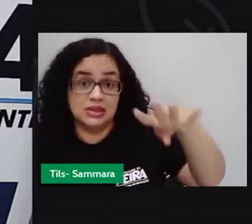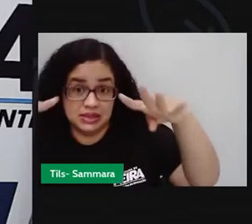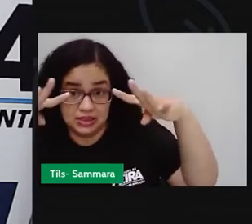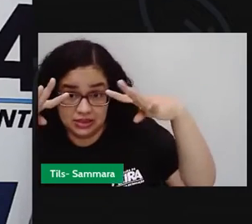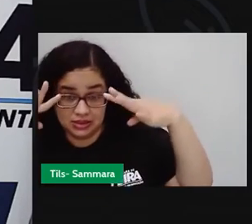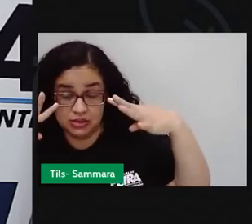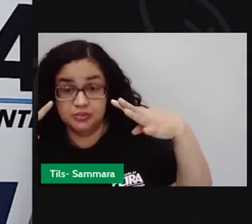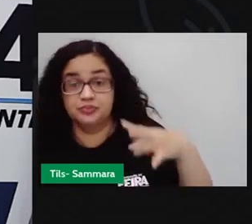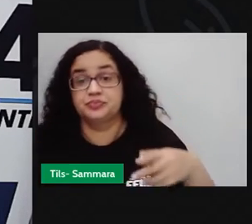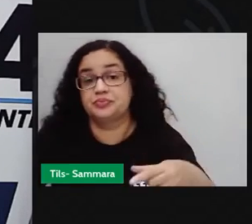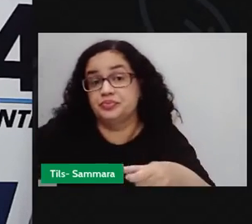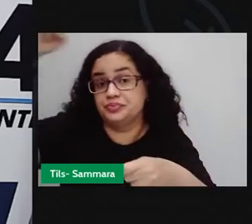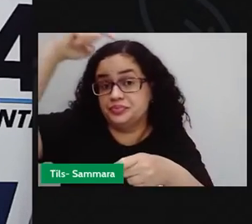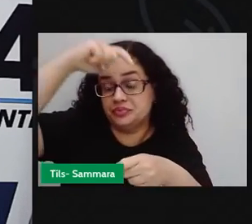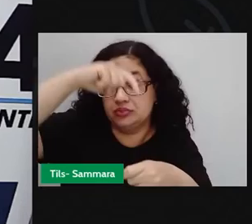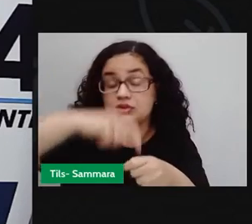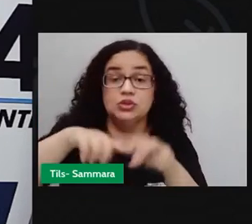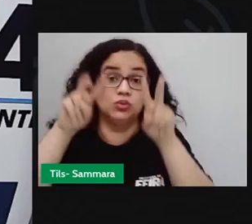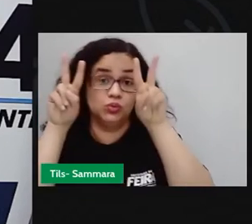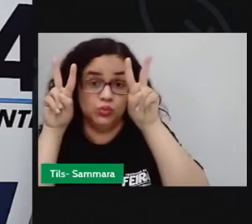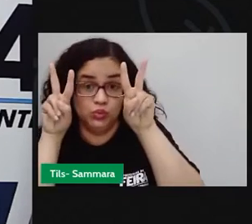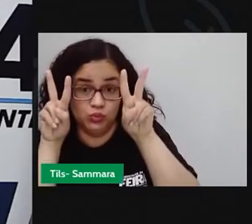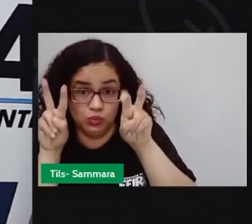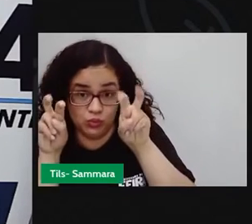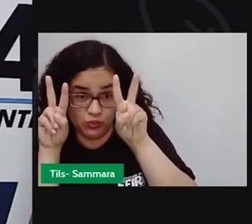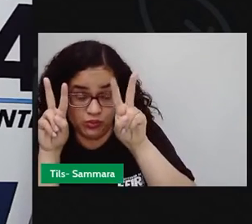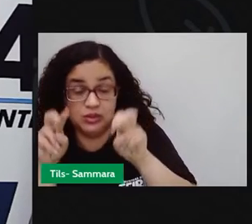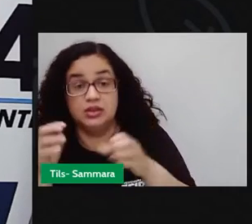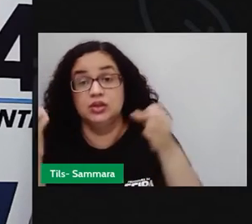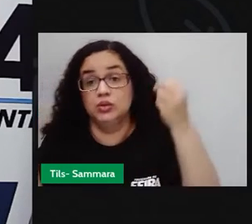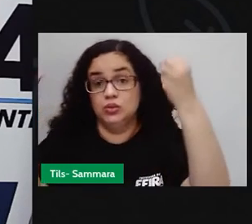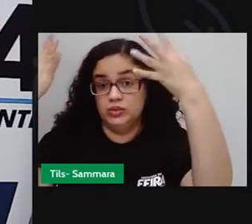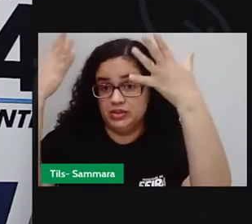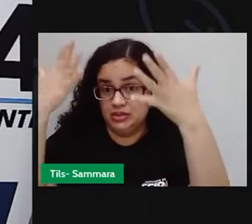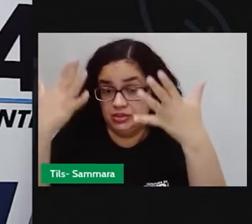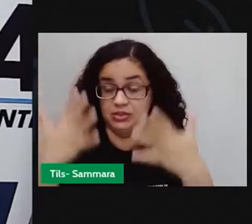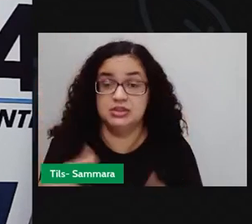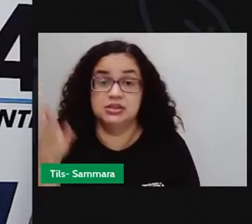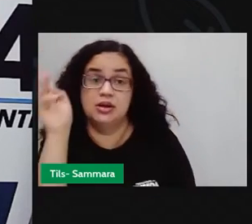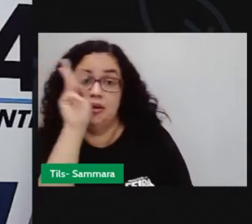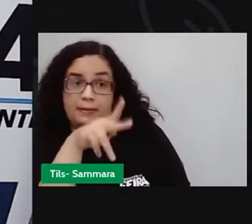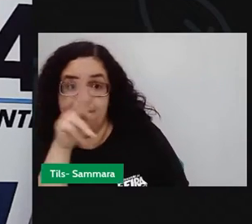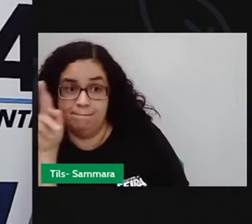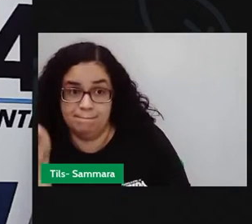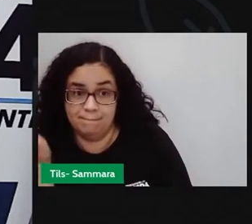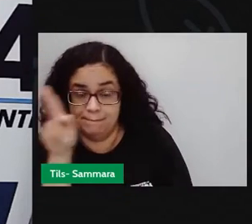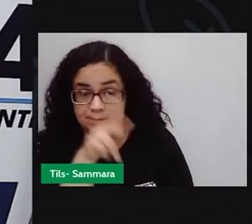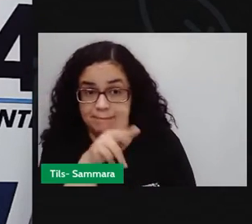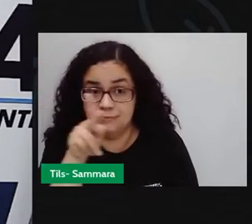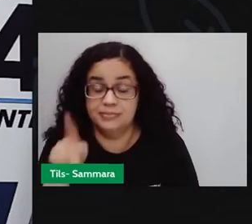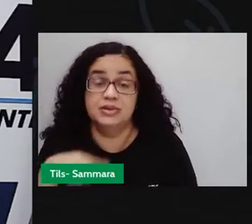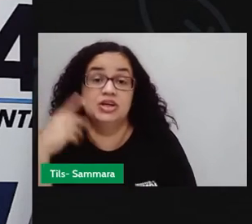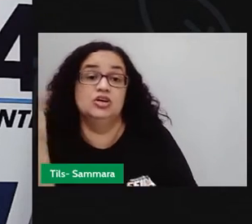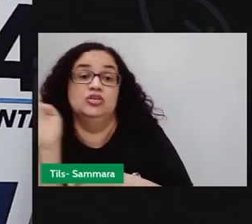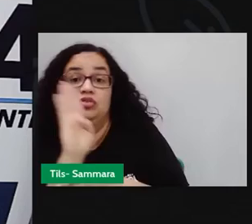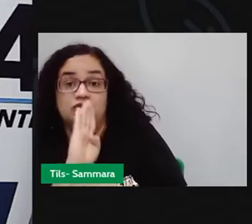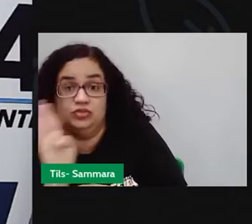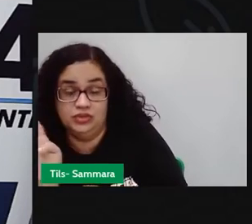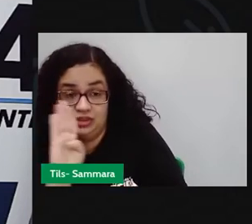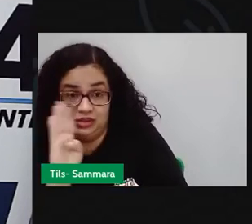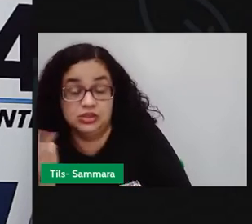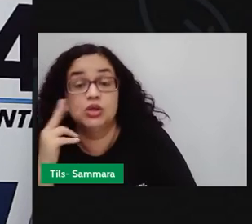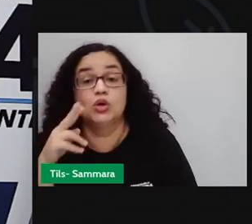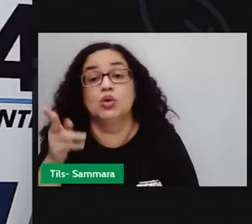esteja voltada ao conteúdo, né? Às explicações que a prova vai passar e que a partir dessa videoaula você possa